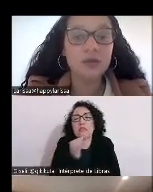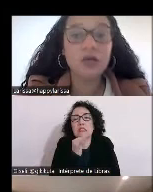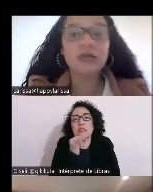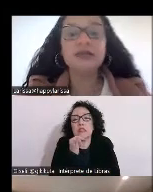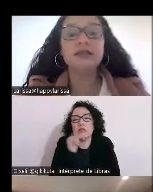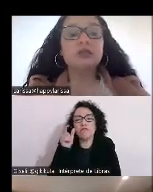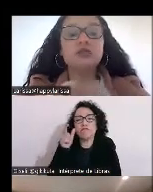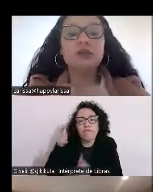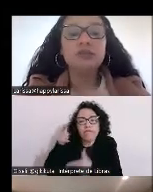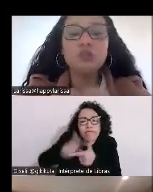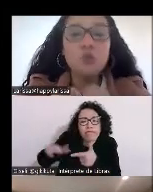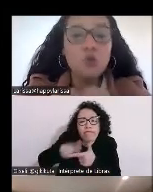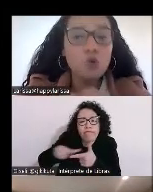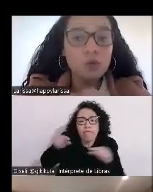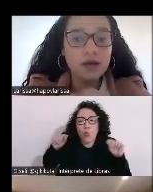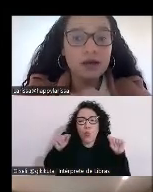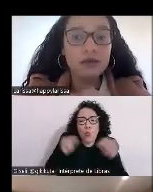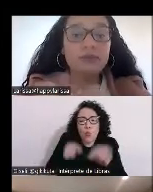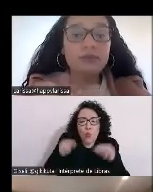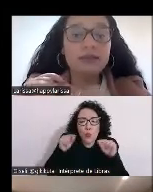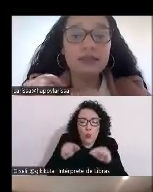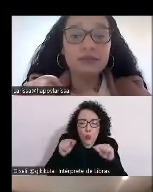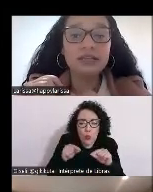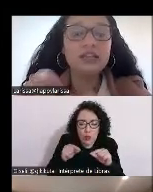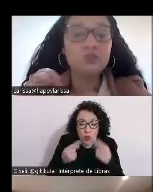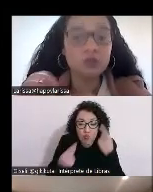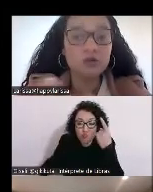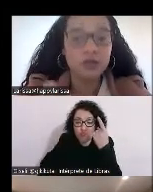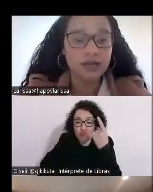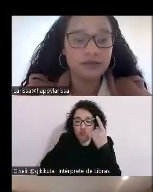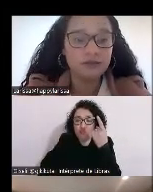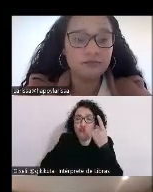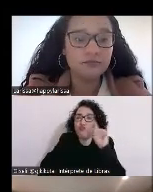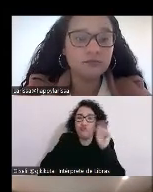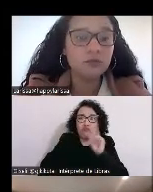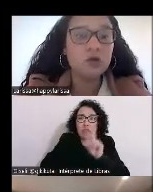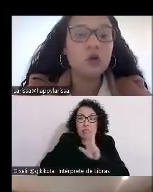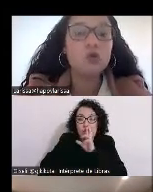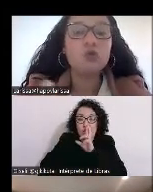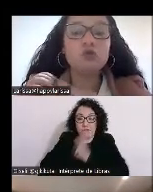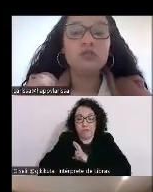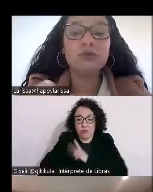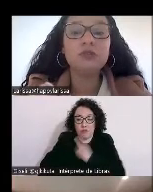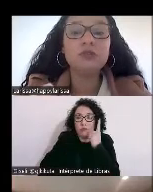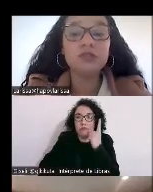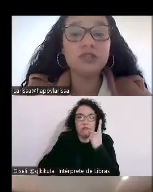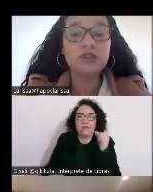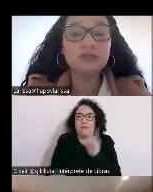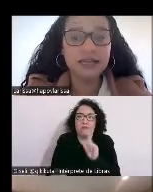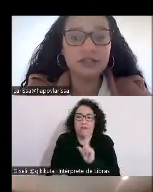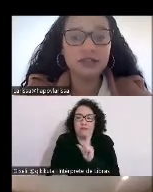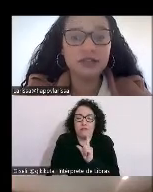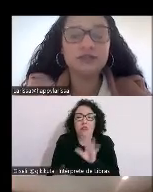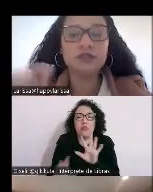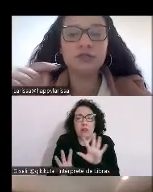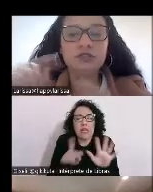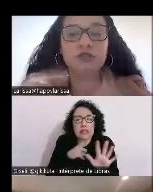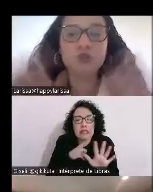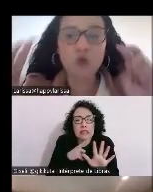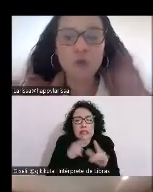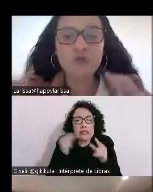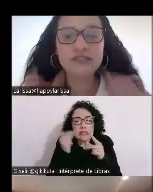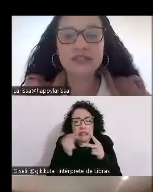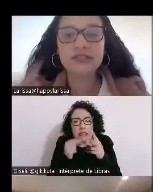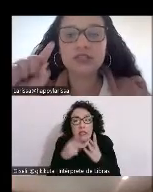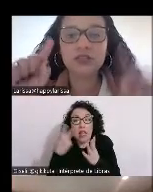problema, não somente uma e predeterminada resposta correta, uso de metodologia autêntica, que são os livros